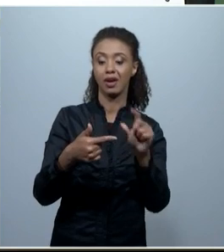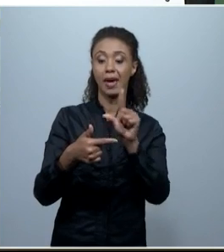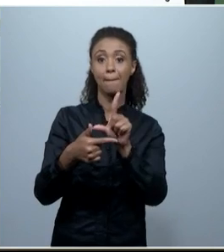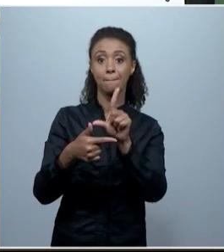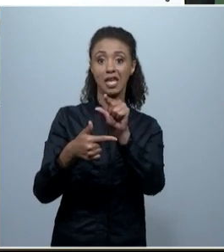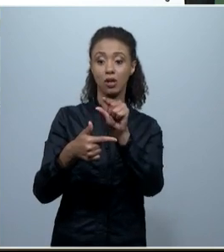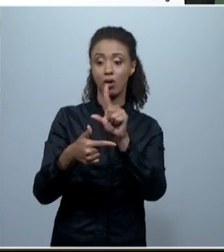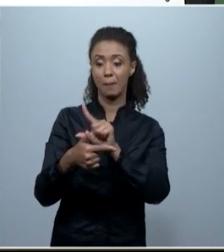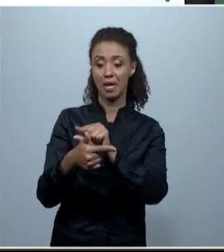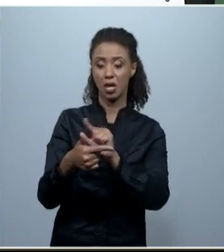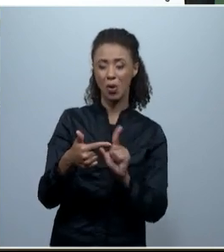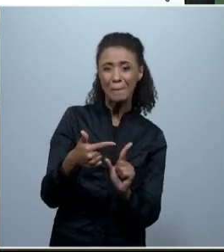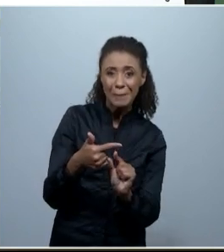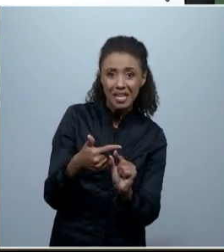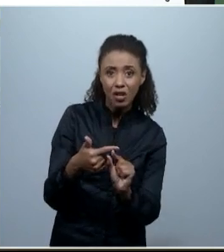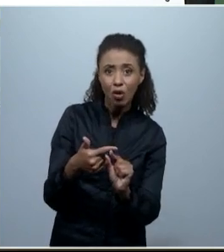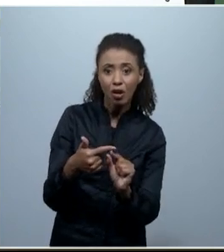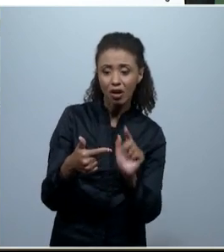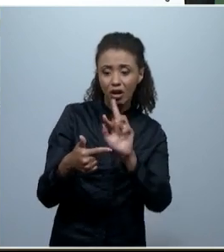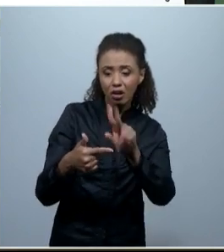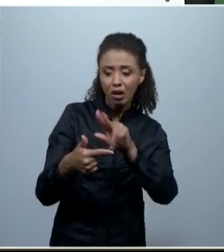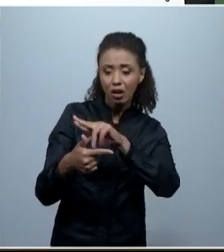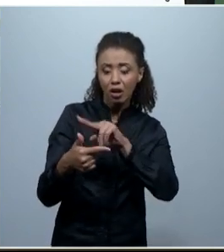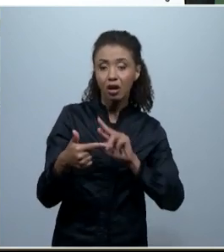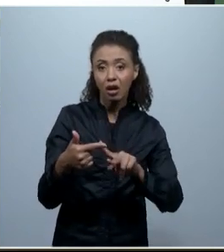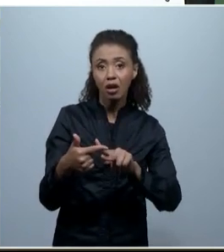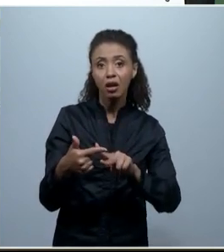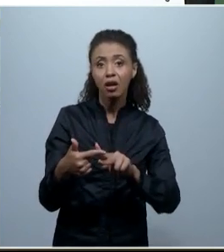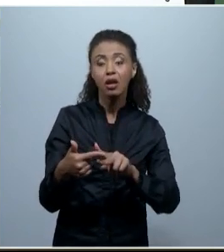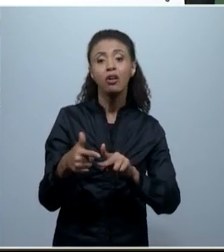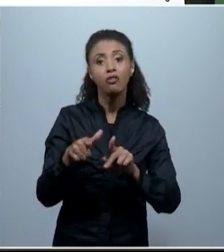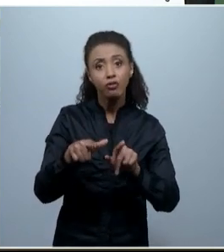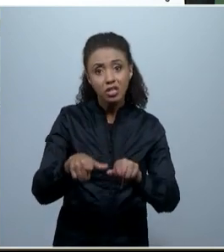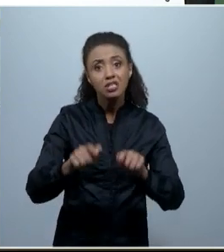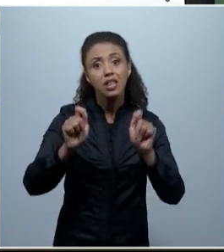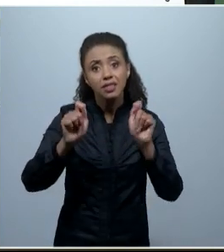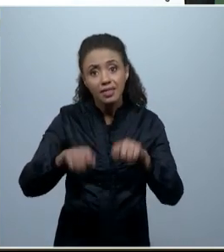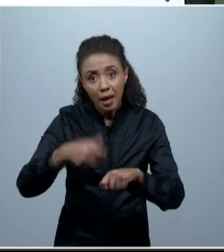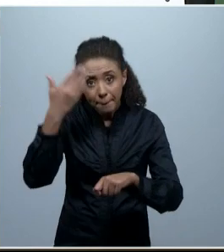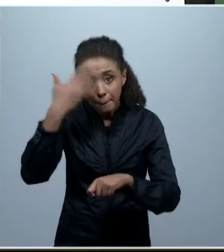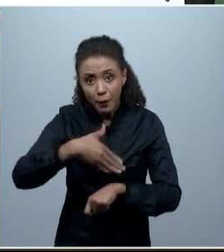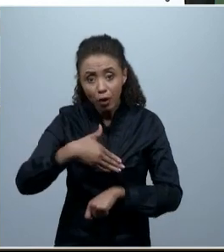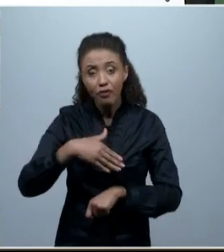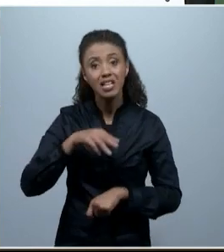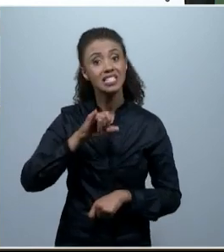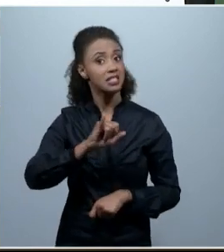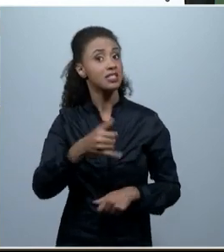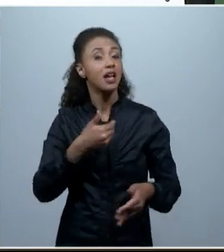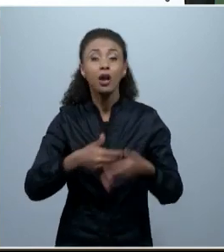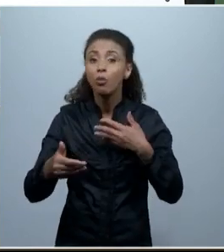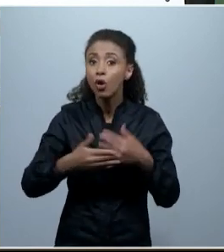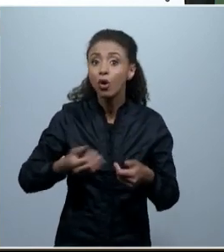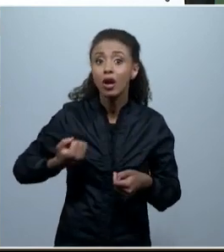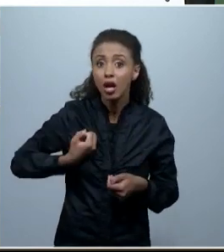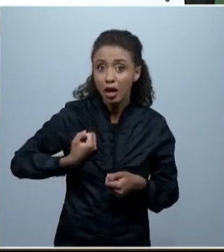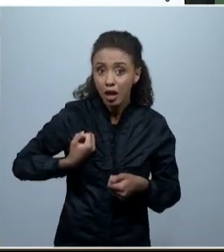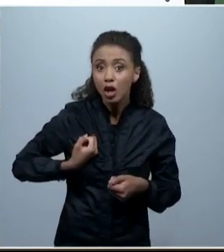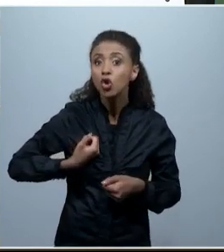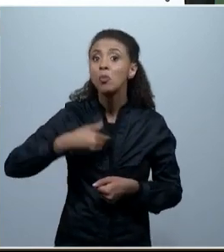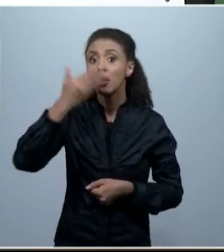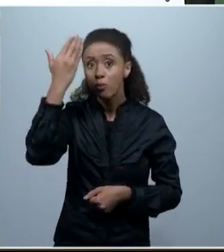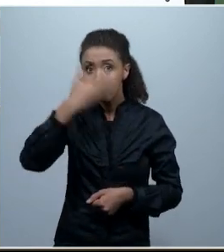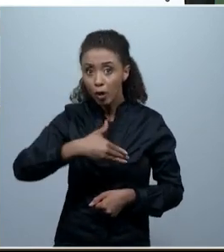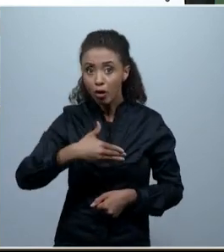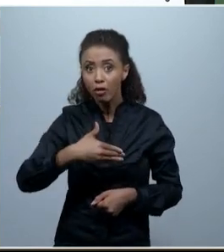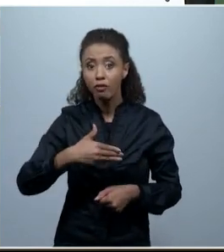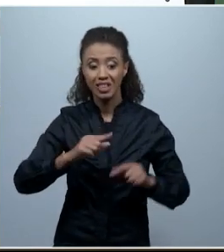triângulo 345 porque quaisquer três números reais que satisfazem as desigualdades triangulares são lados de